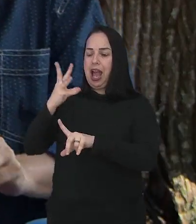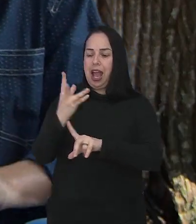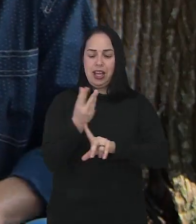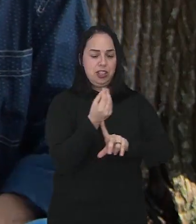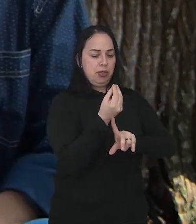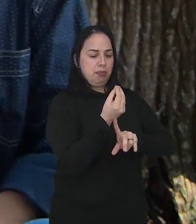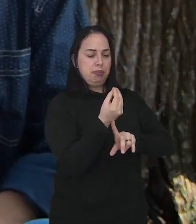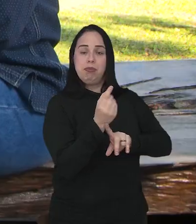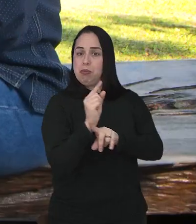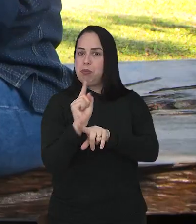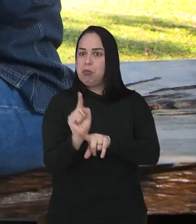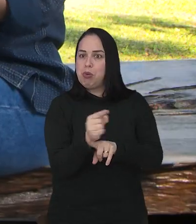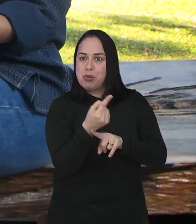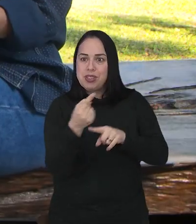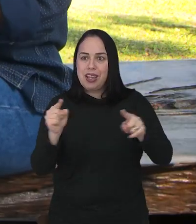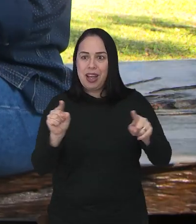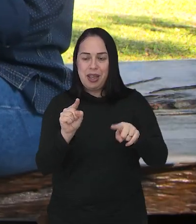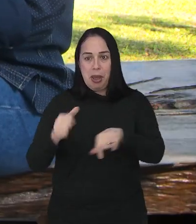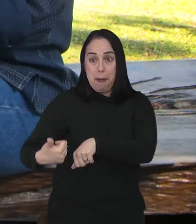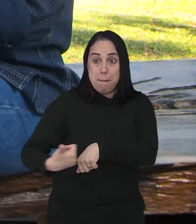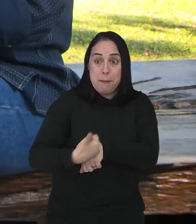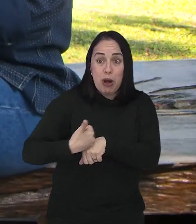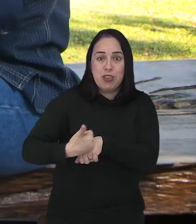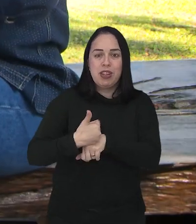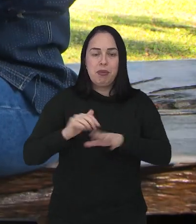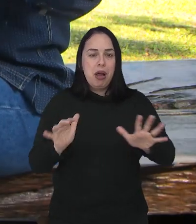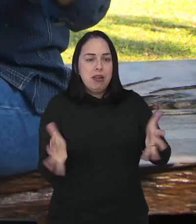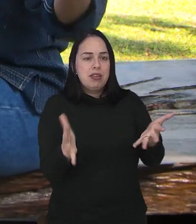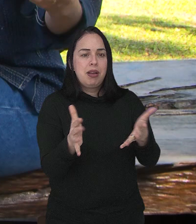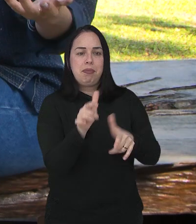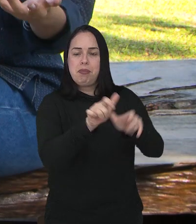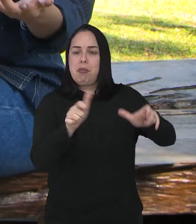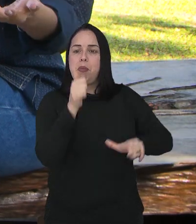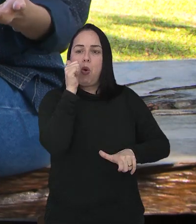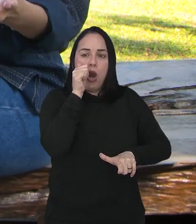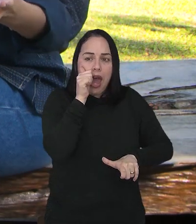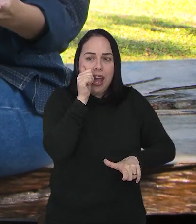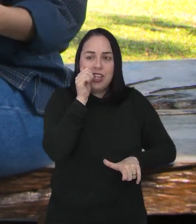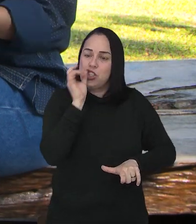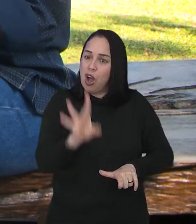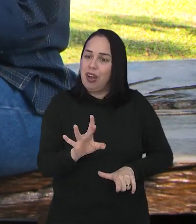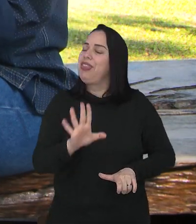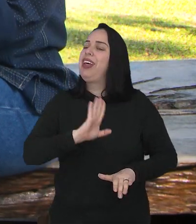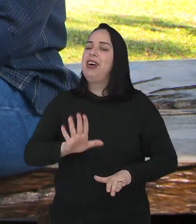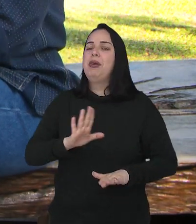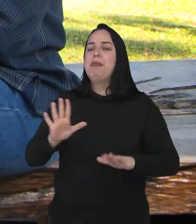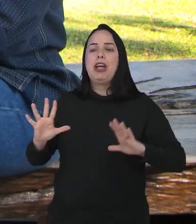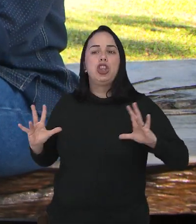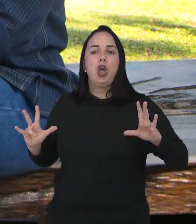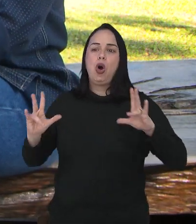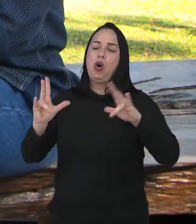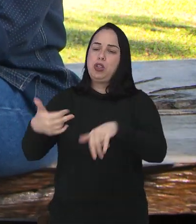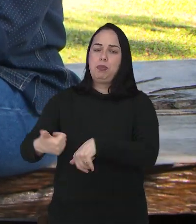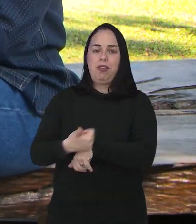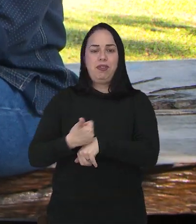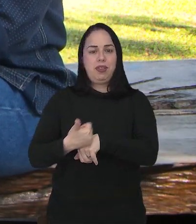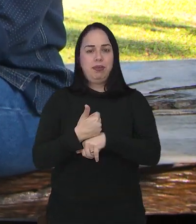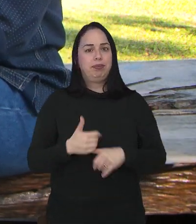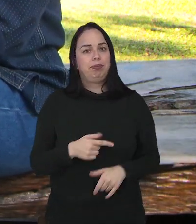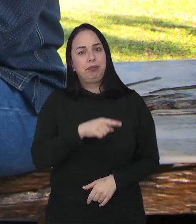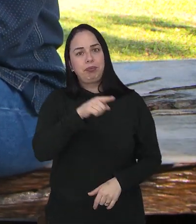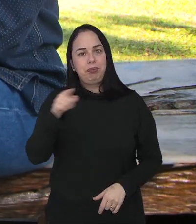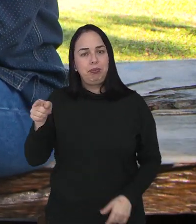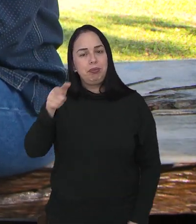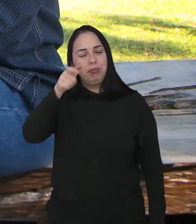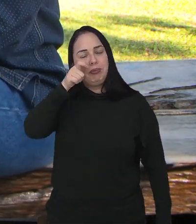Música como Profissão, para fortalecer não só mulheres, mas toda a classe musical do Vale. Ah, isso é muito legal. Bom, você